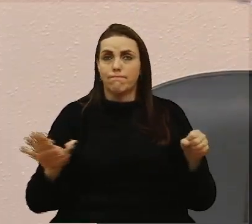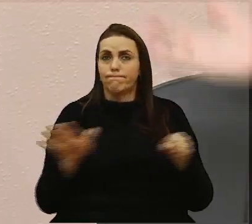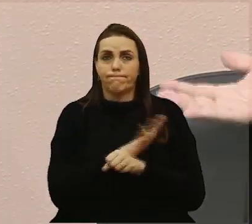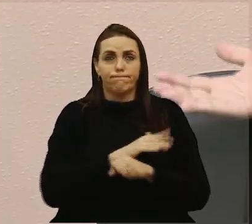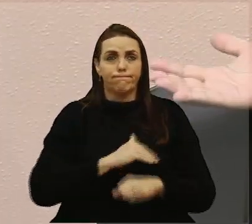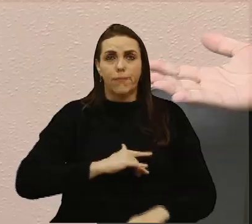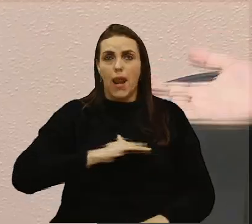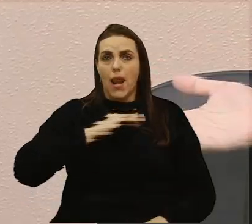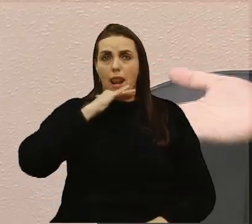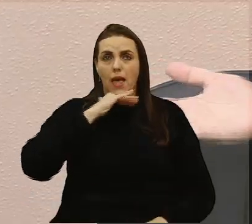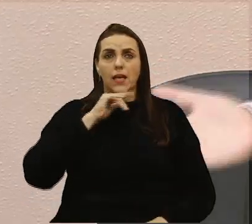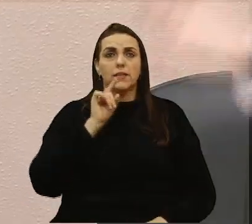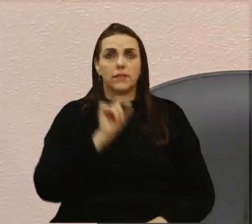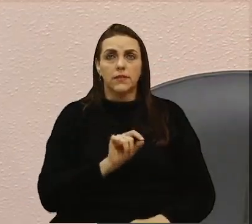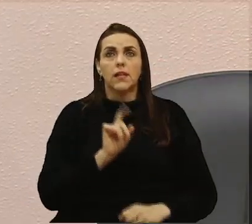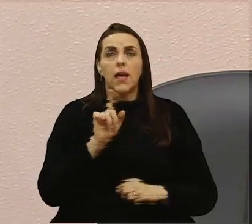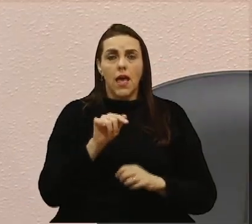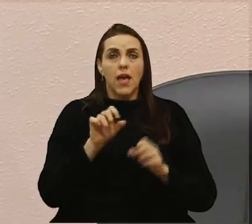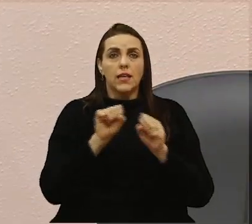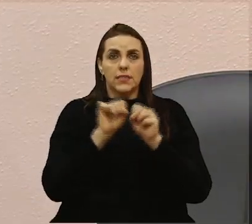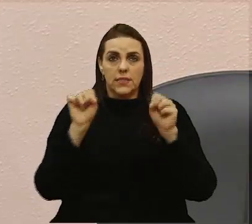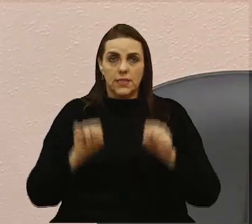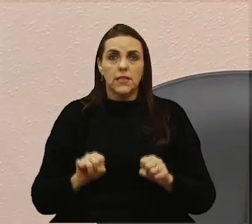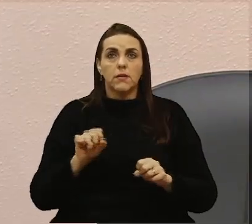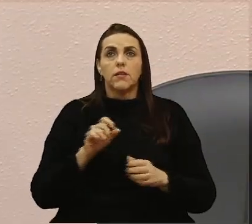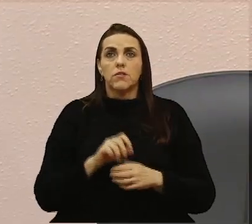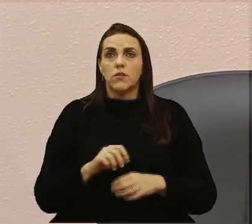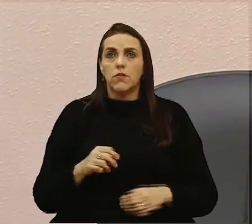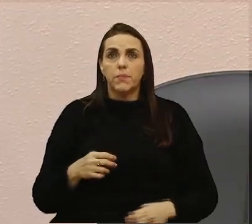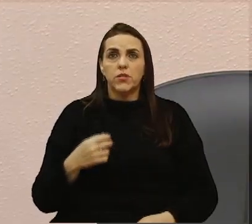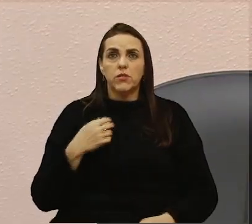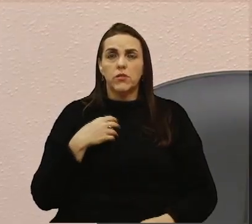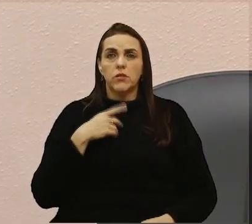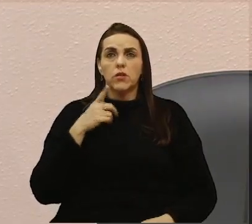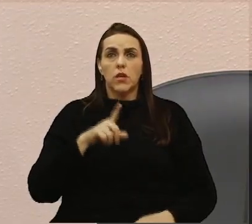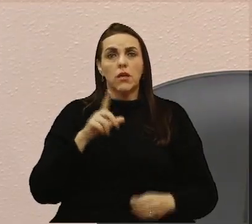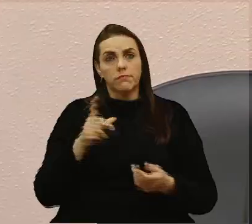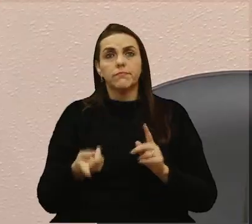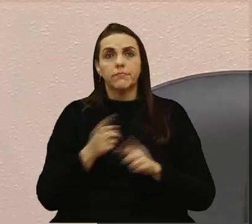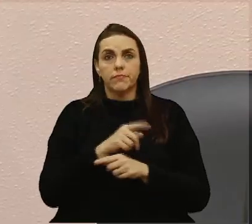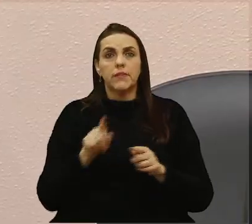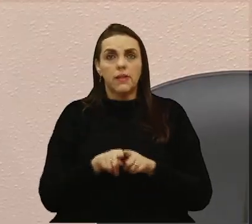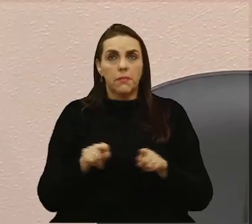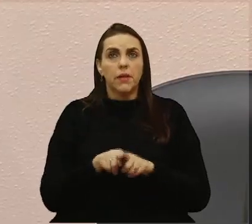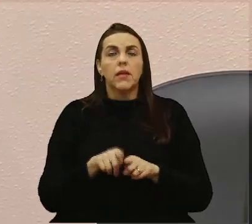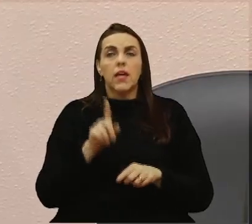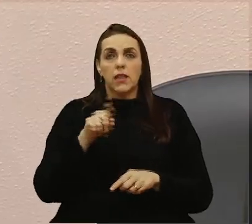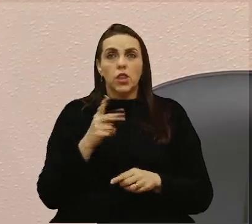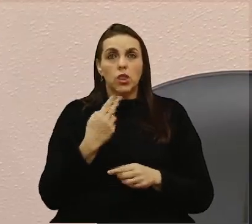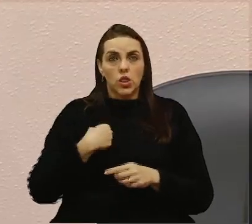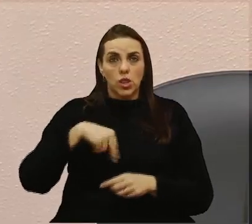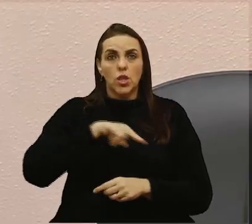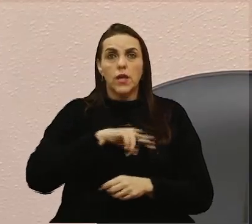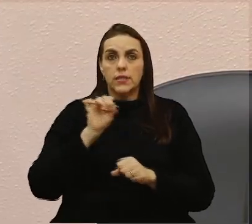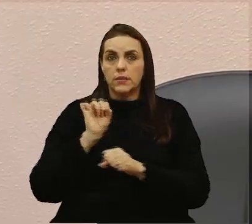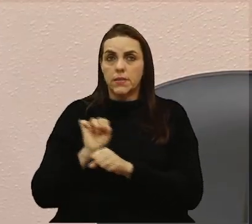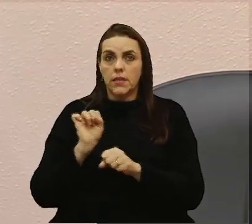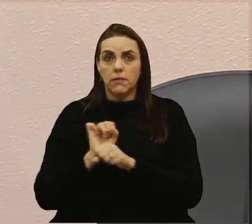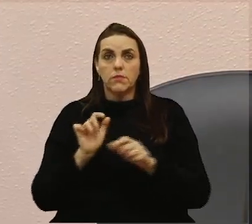porque quando o SUS vai mal, o sistema privado também vai mal, e vice-versa. Nós esperamos